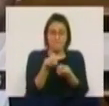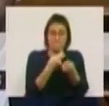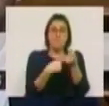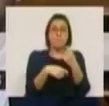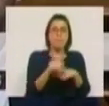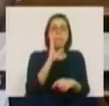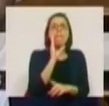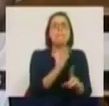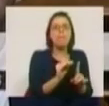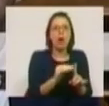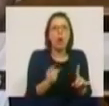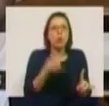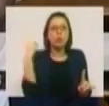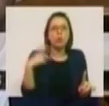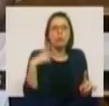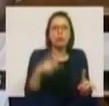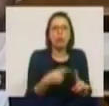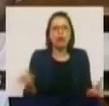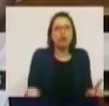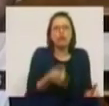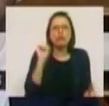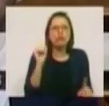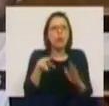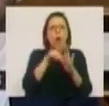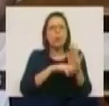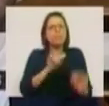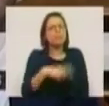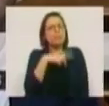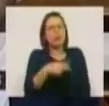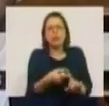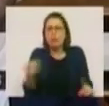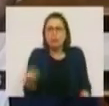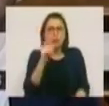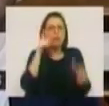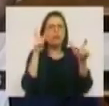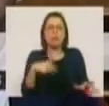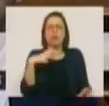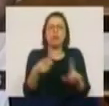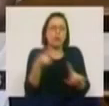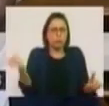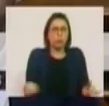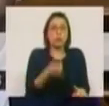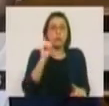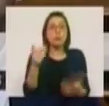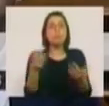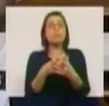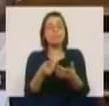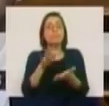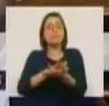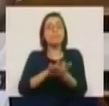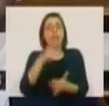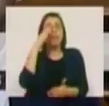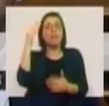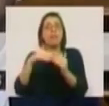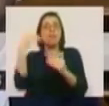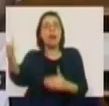feita por um banco que não é português, que não é regulado em Portugal, que não é supervisionado em Portugal e em que os produtos foram emitidos